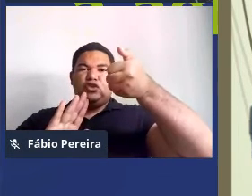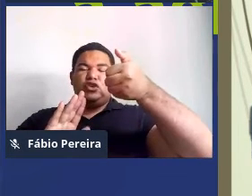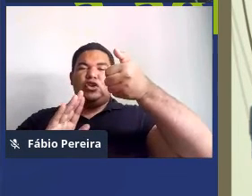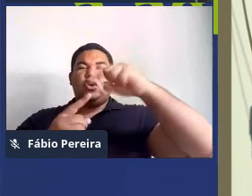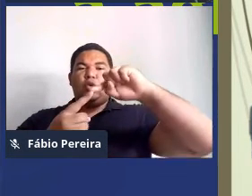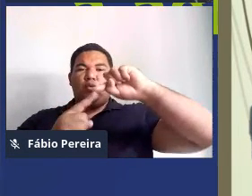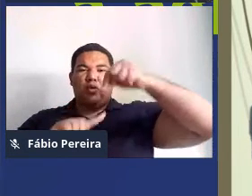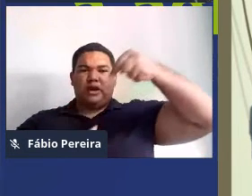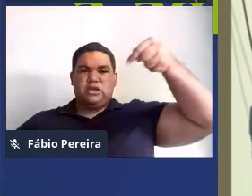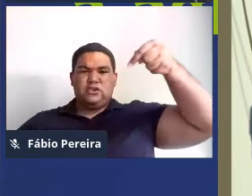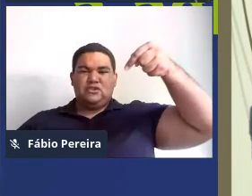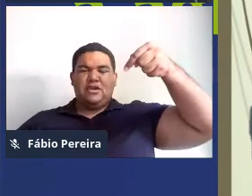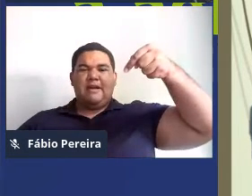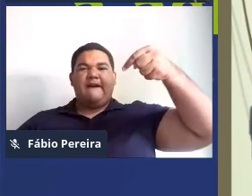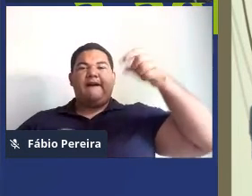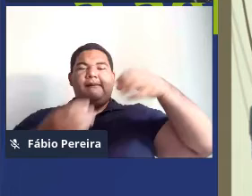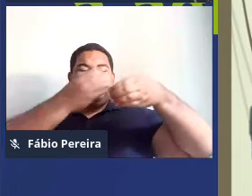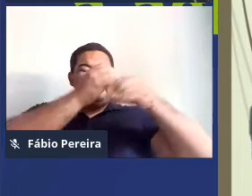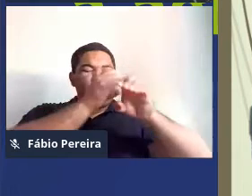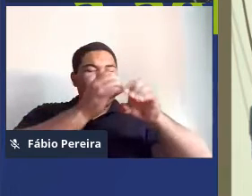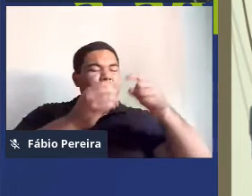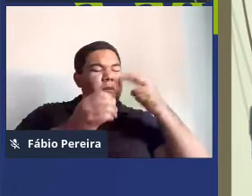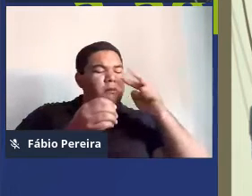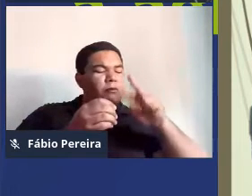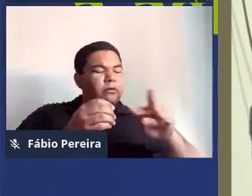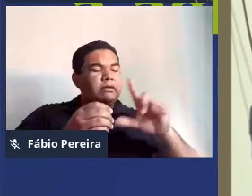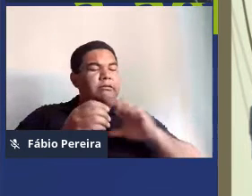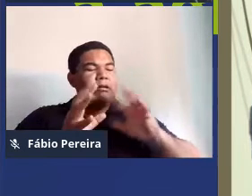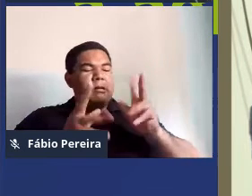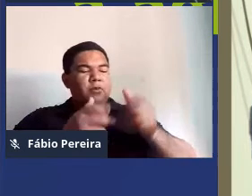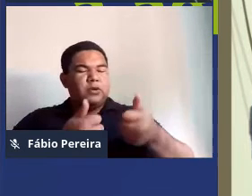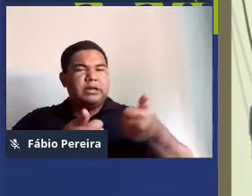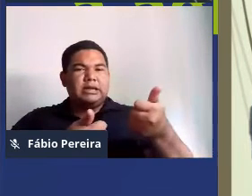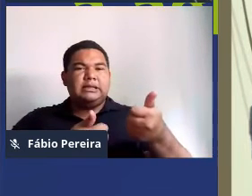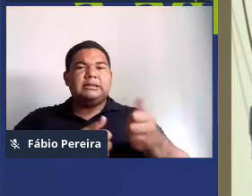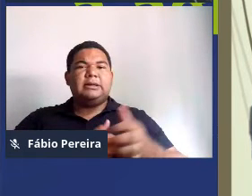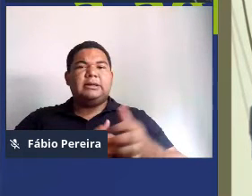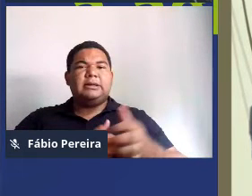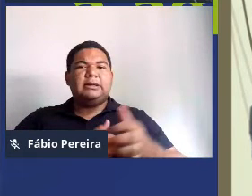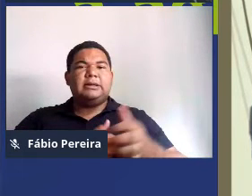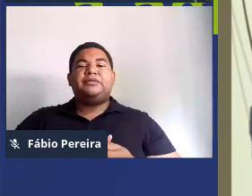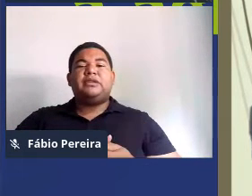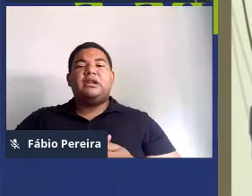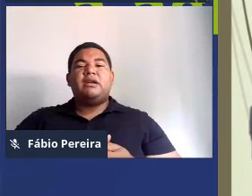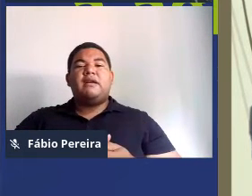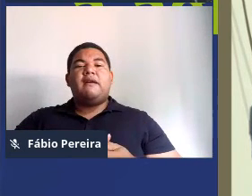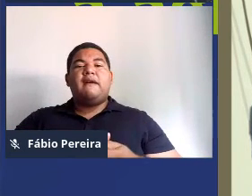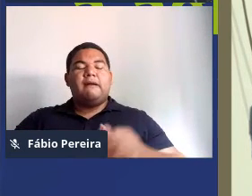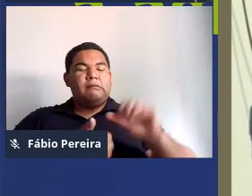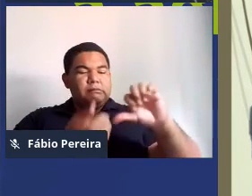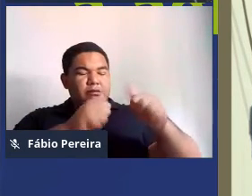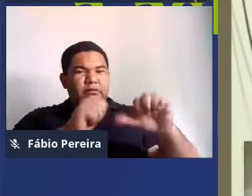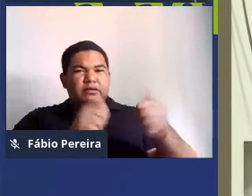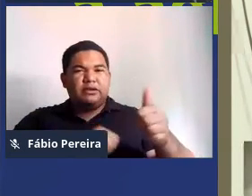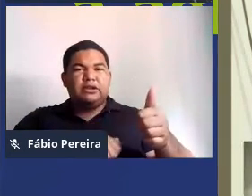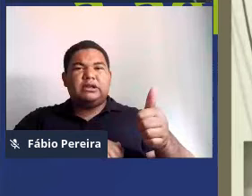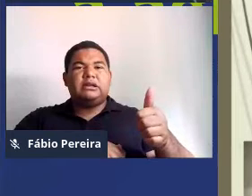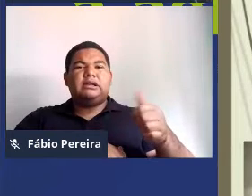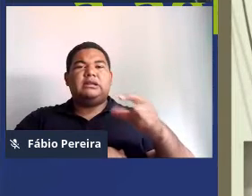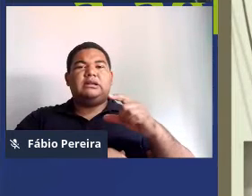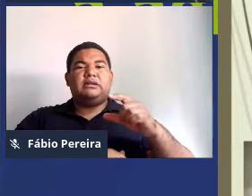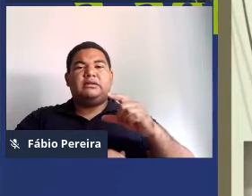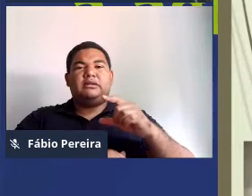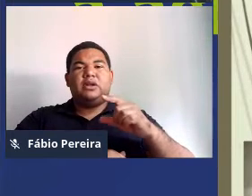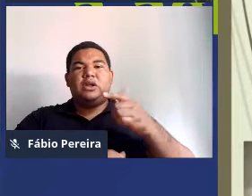verificar a pureza do que eu extraí, verificar em gel de agarose se ele está de boa